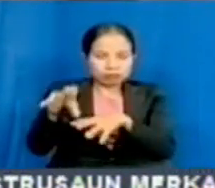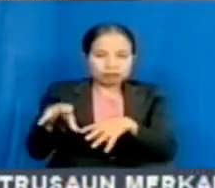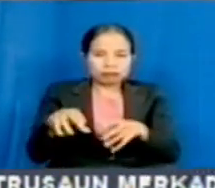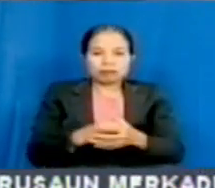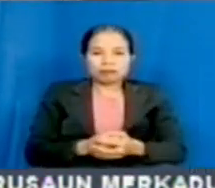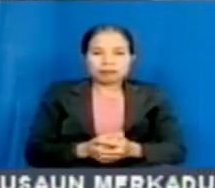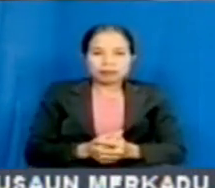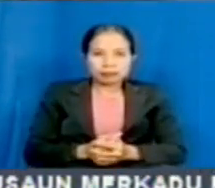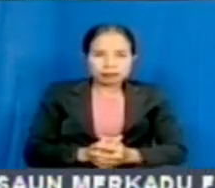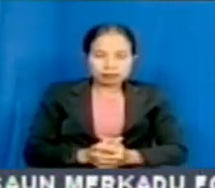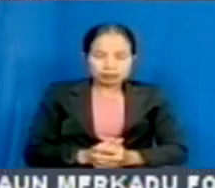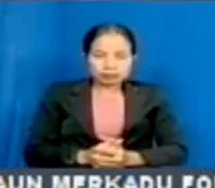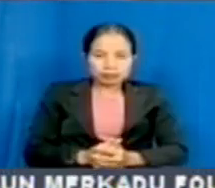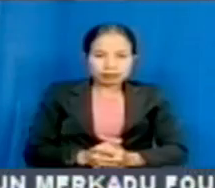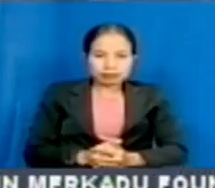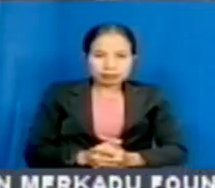malo.